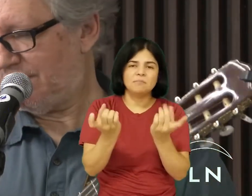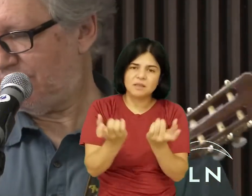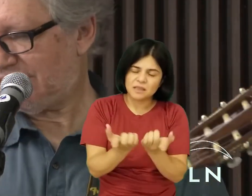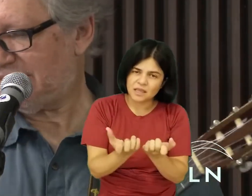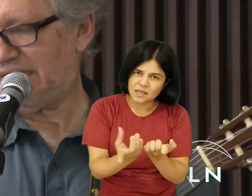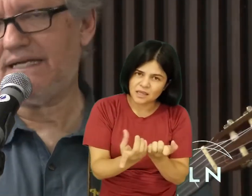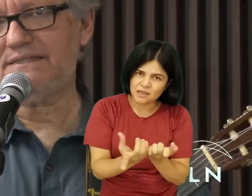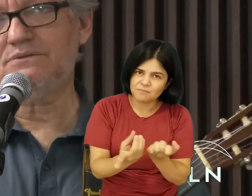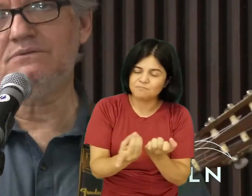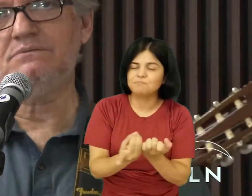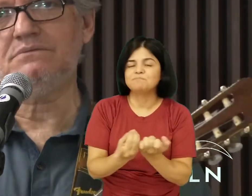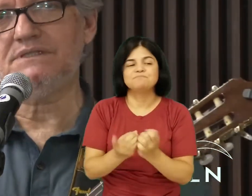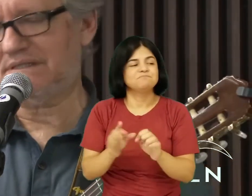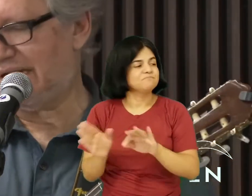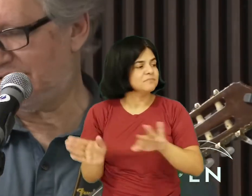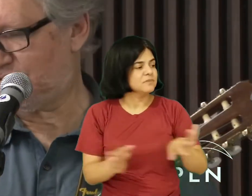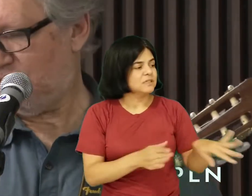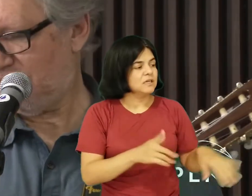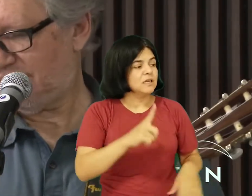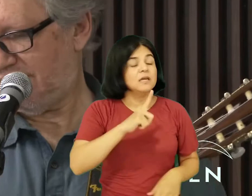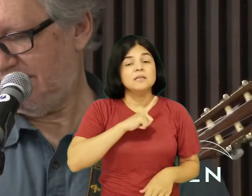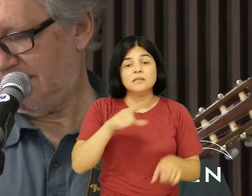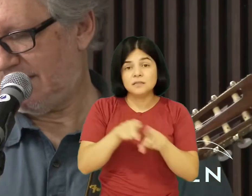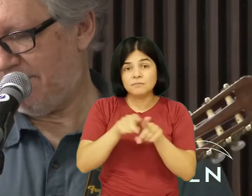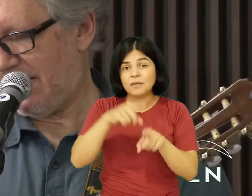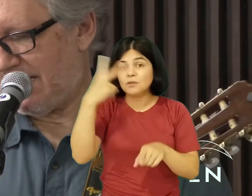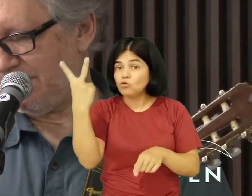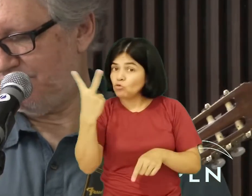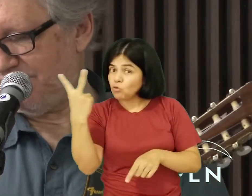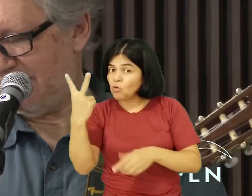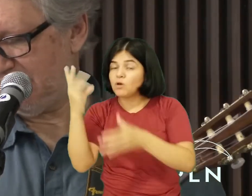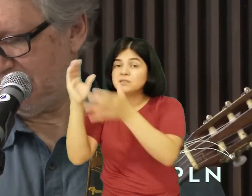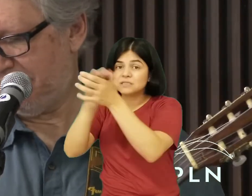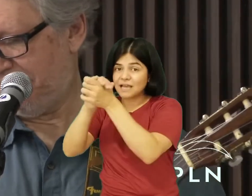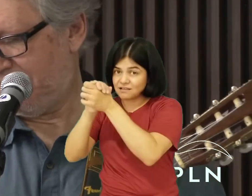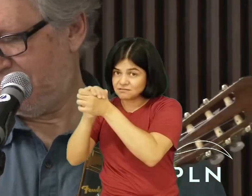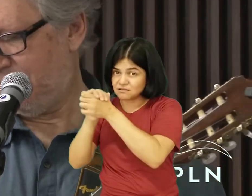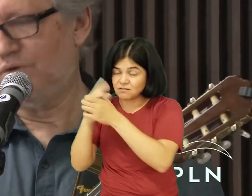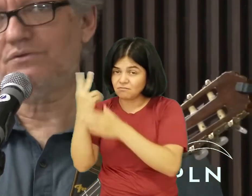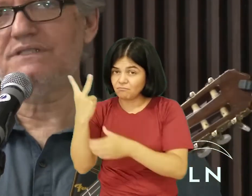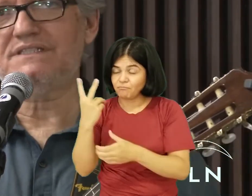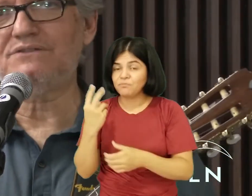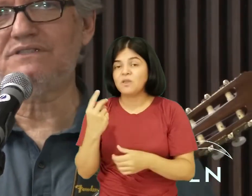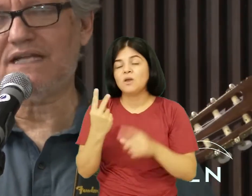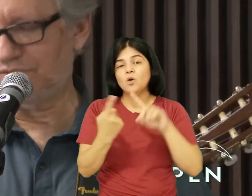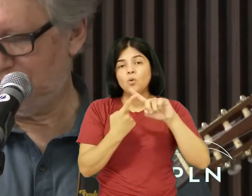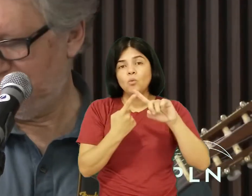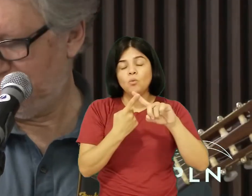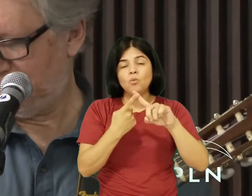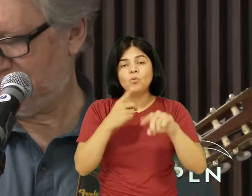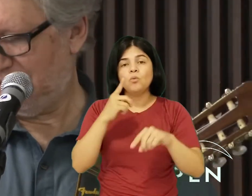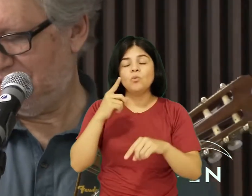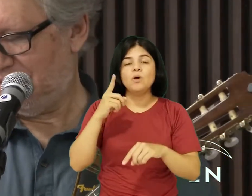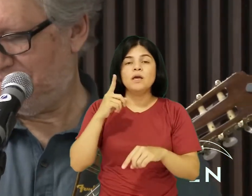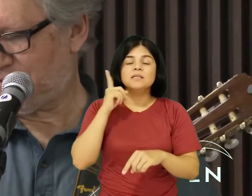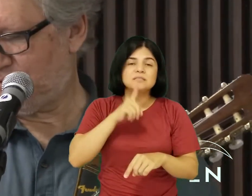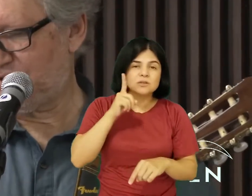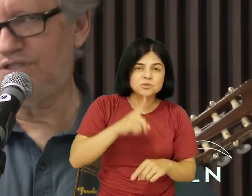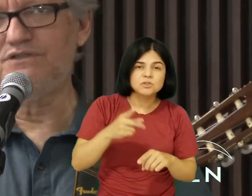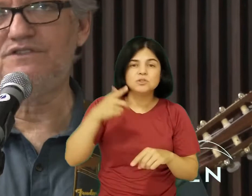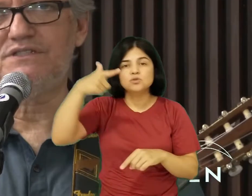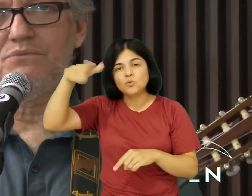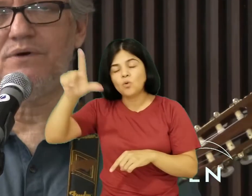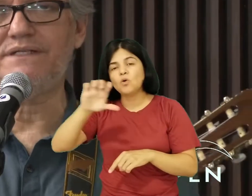temos ainda 2 casais, um que está na Escócia, que é a Mara e o Franz, e outro que está nos Estados Unidos,